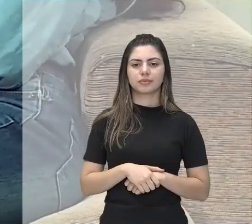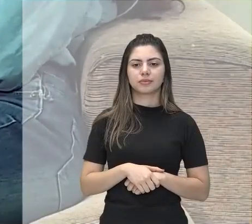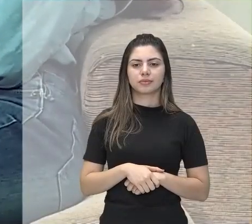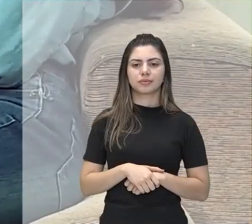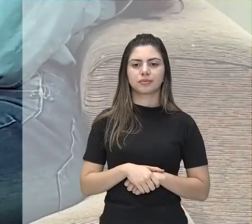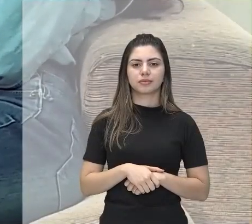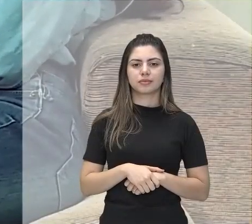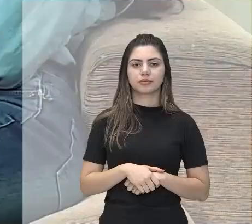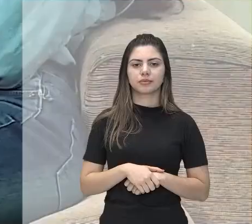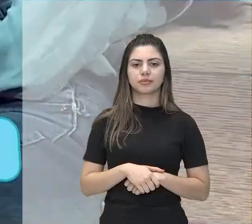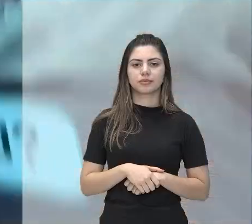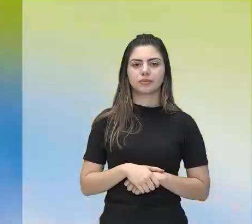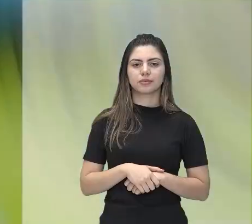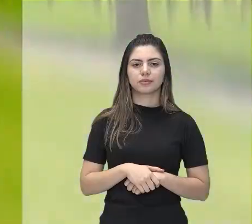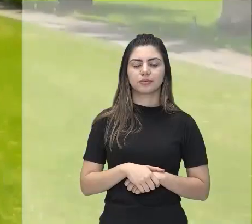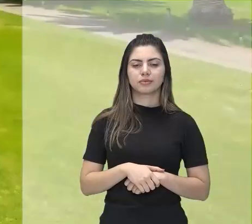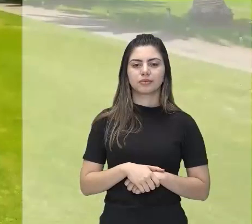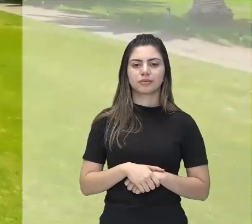my grandparents.